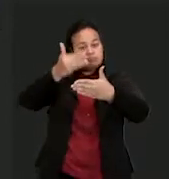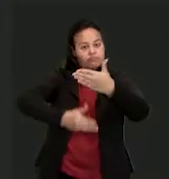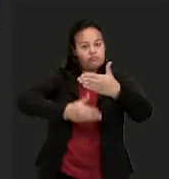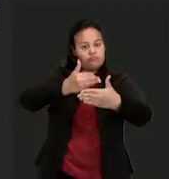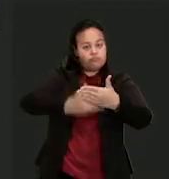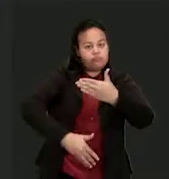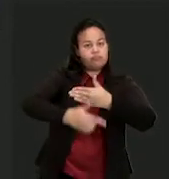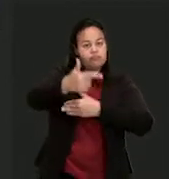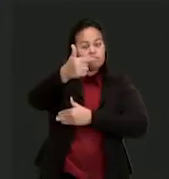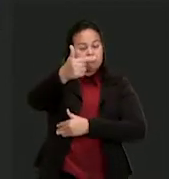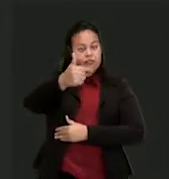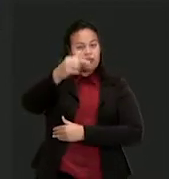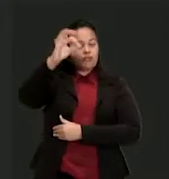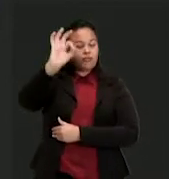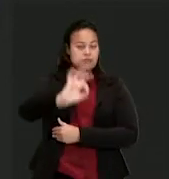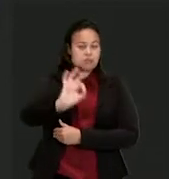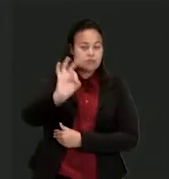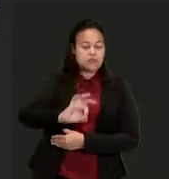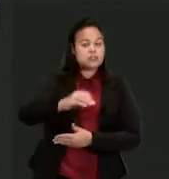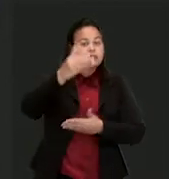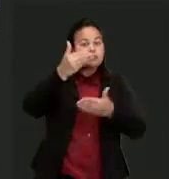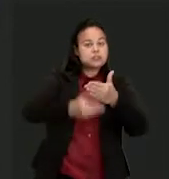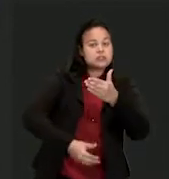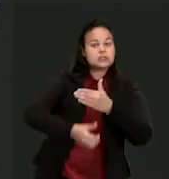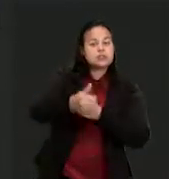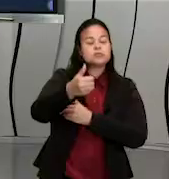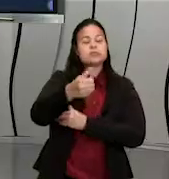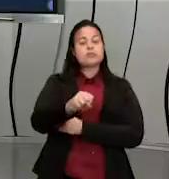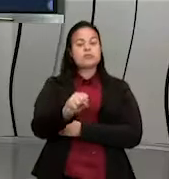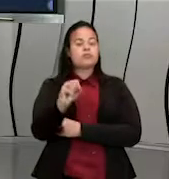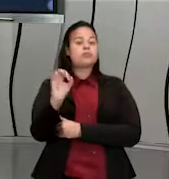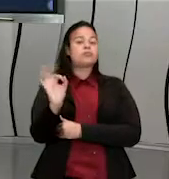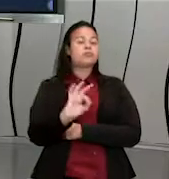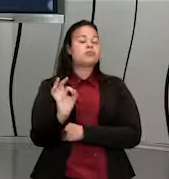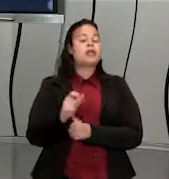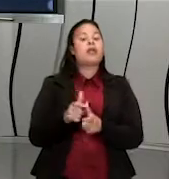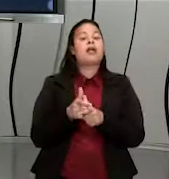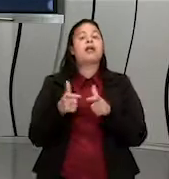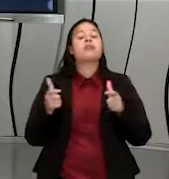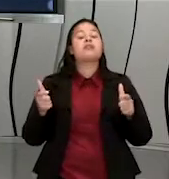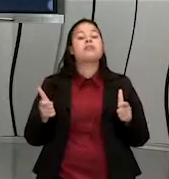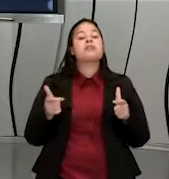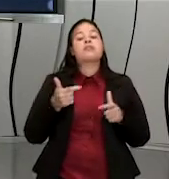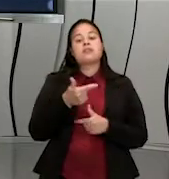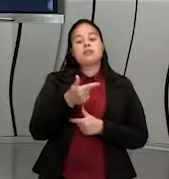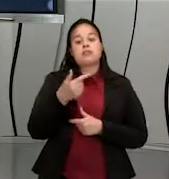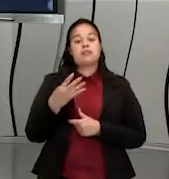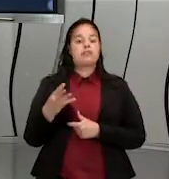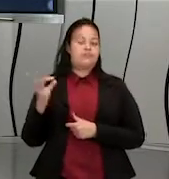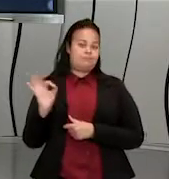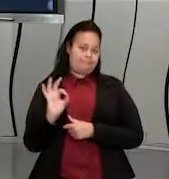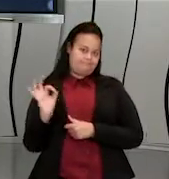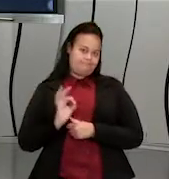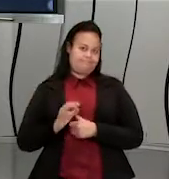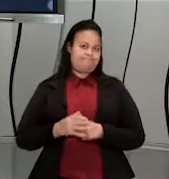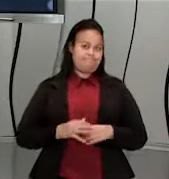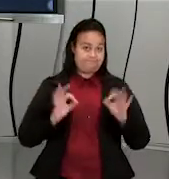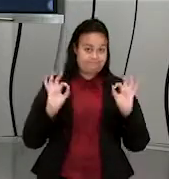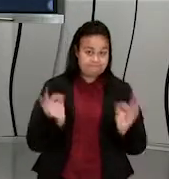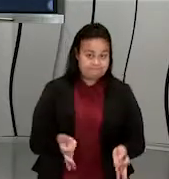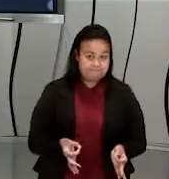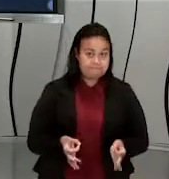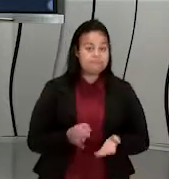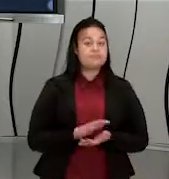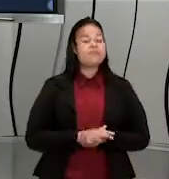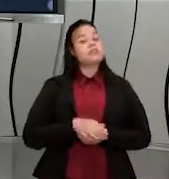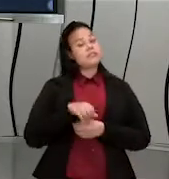12%, eu estou descontando 8% e eu estou aumentando 24%, tá certo?